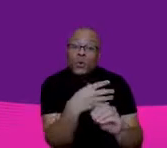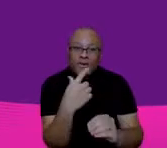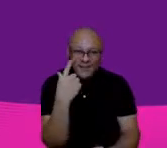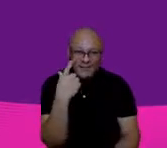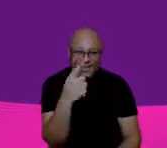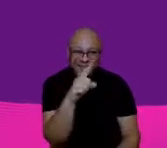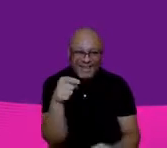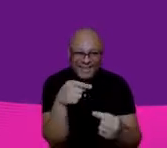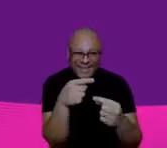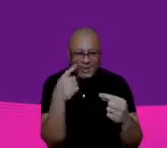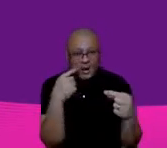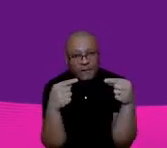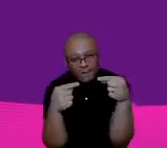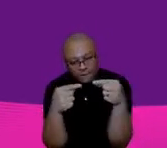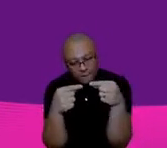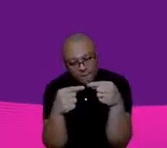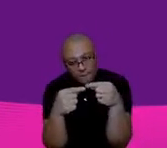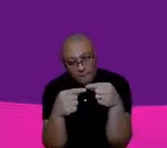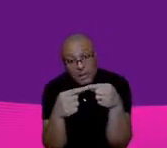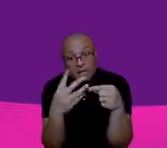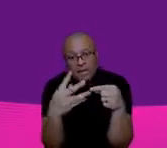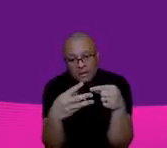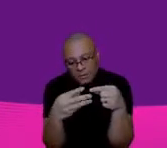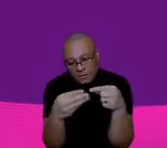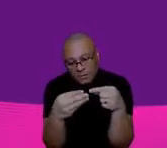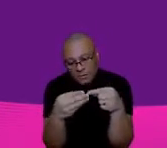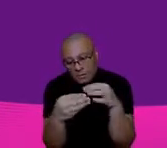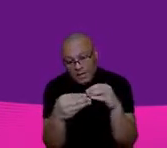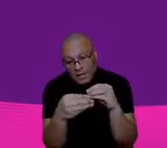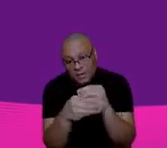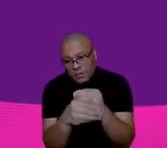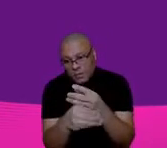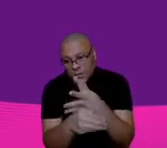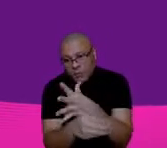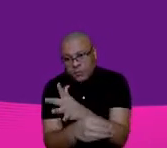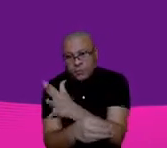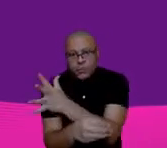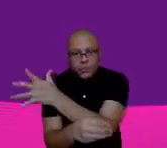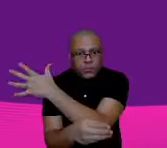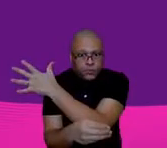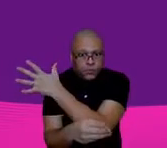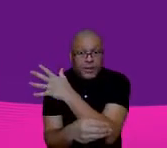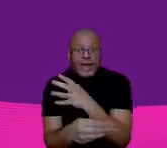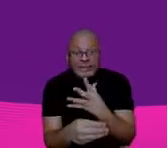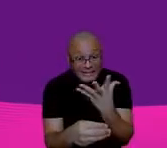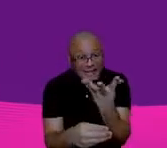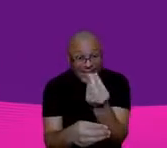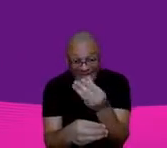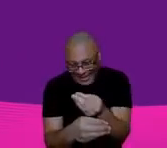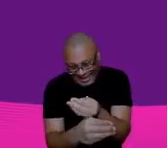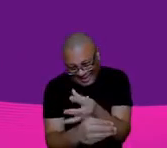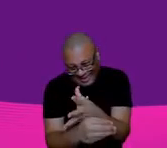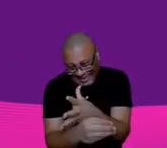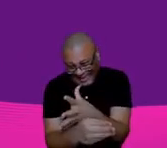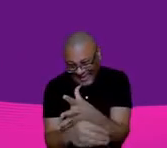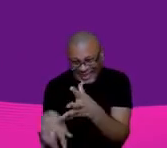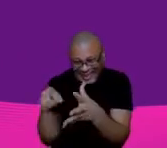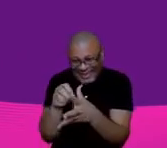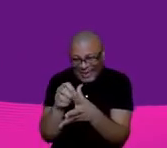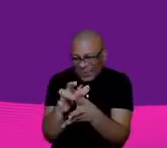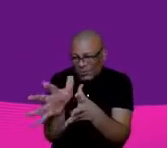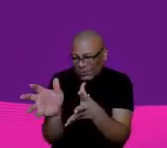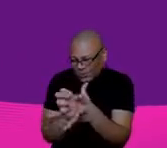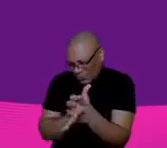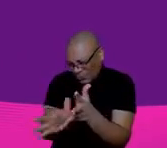eu estou estimulando um hub para determinada doença. Quanto mais esse hub estiver conectado com a região cortical, subcortical, inclusive